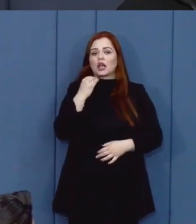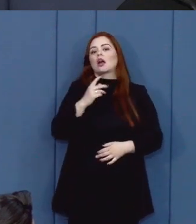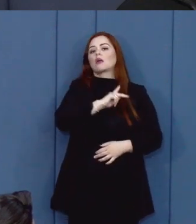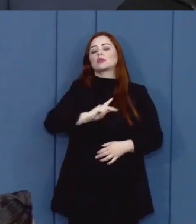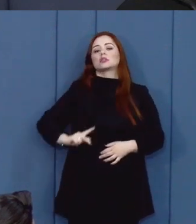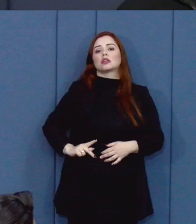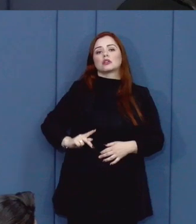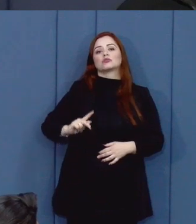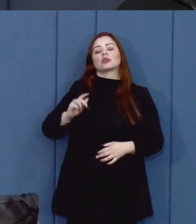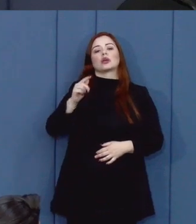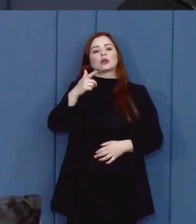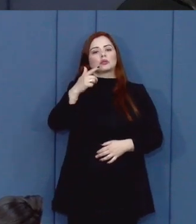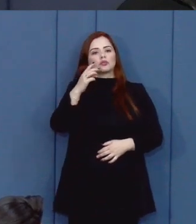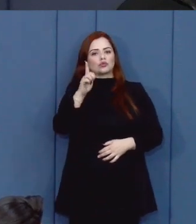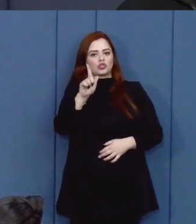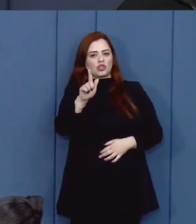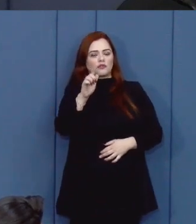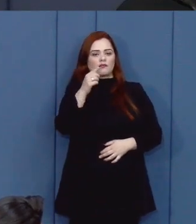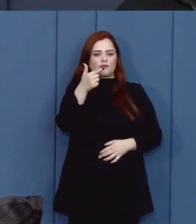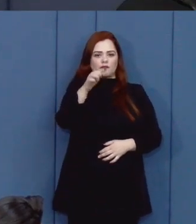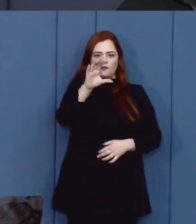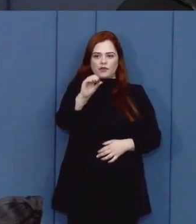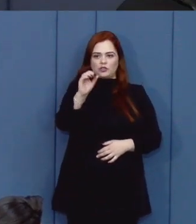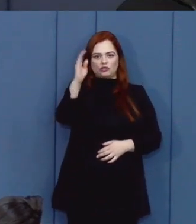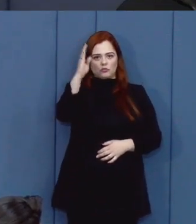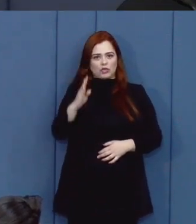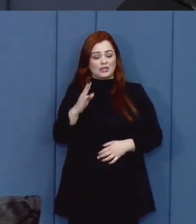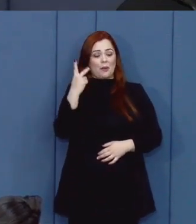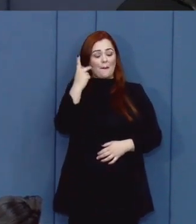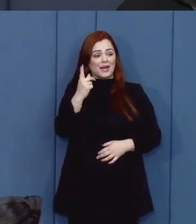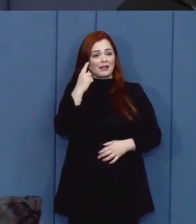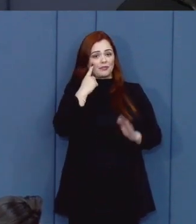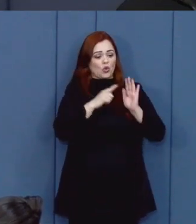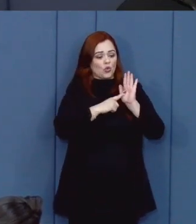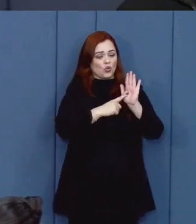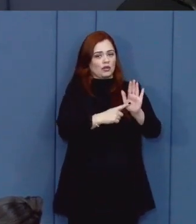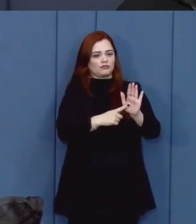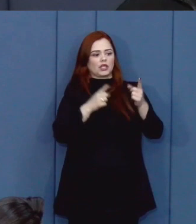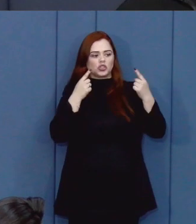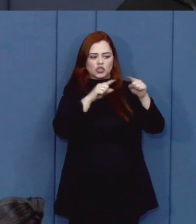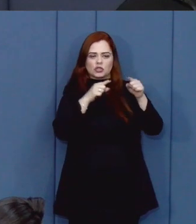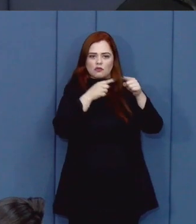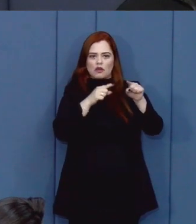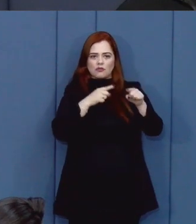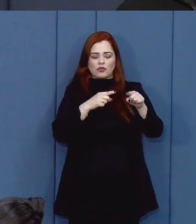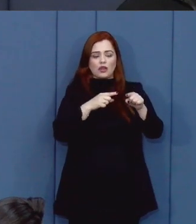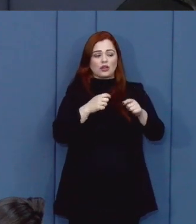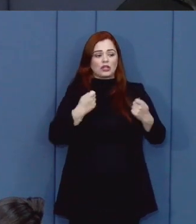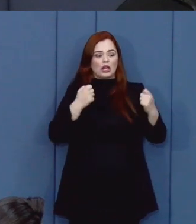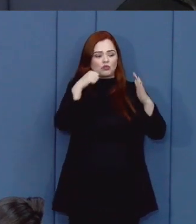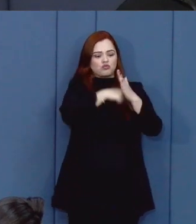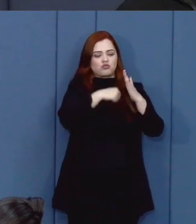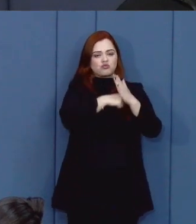presidência do Brasil no G20 para podermos influenciar. Desafio da luta contra a